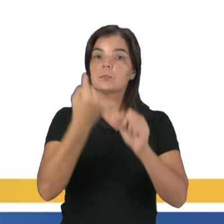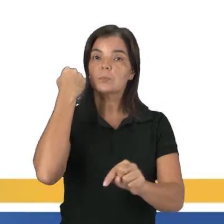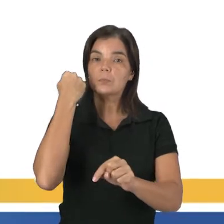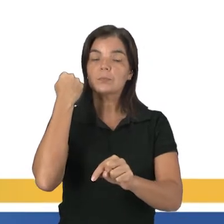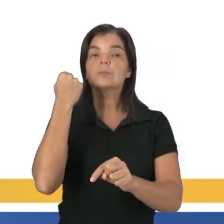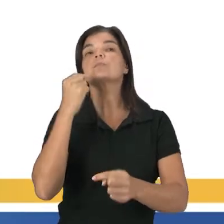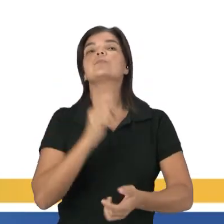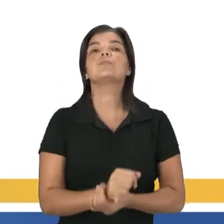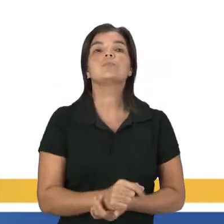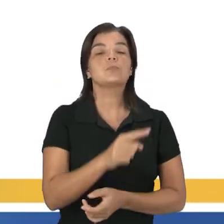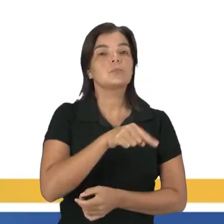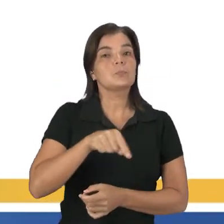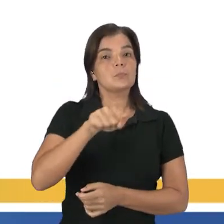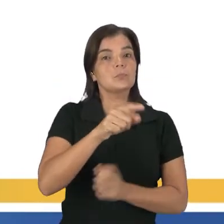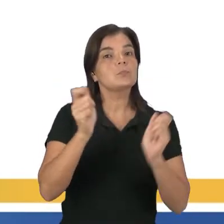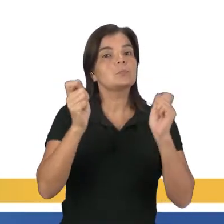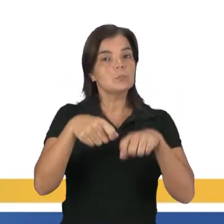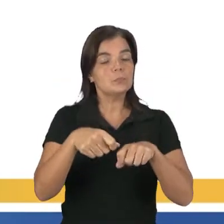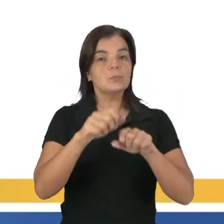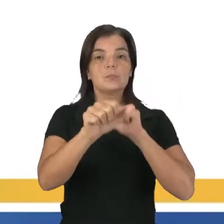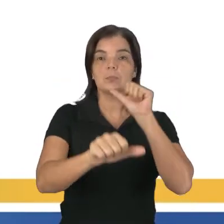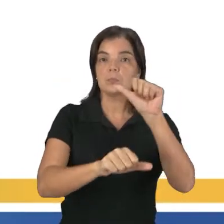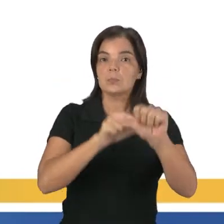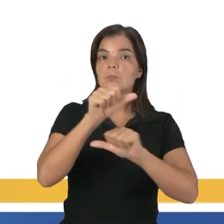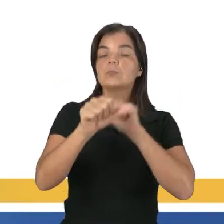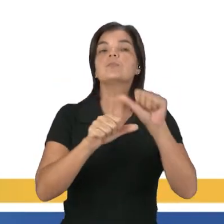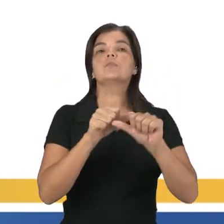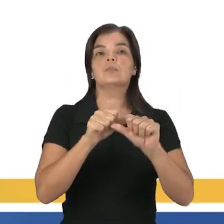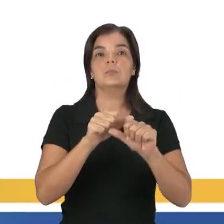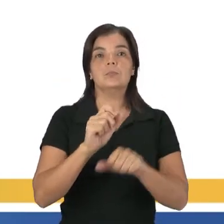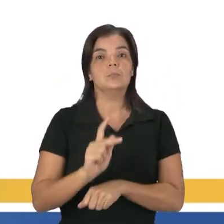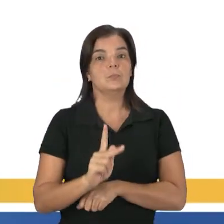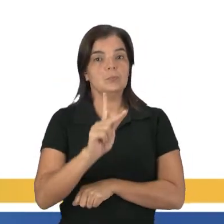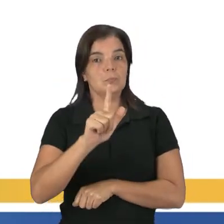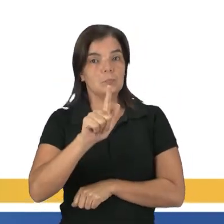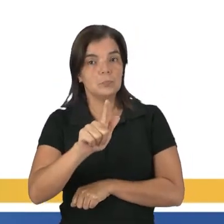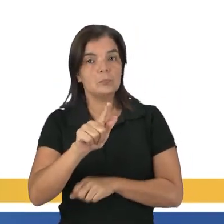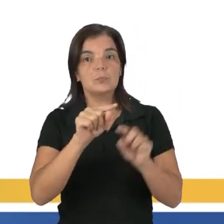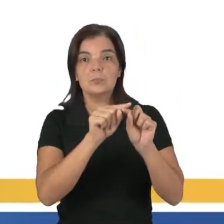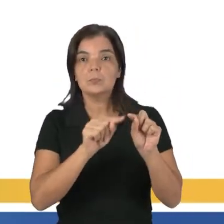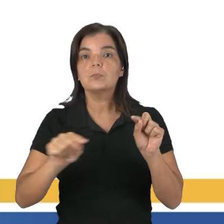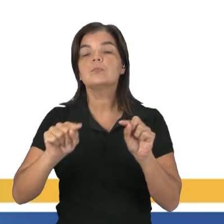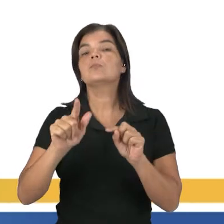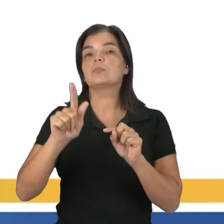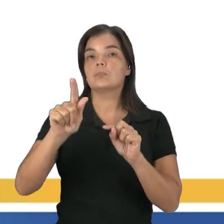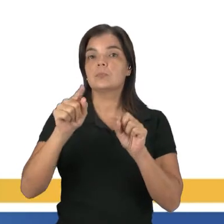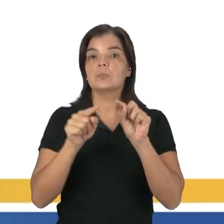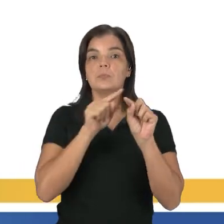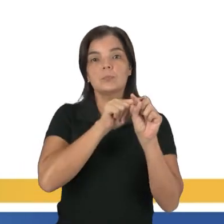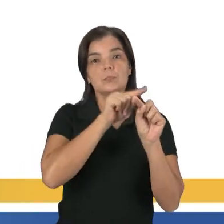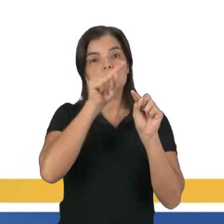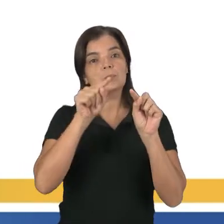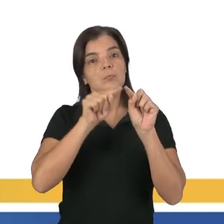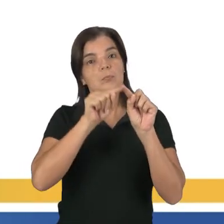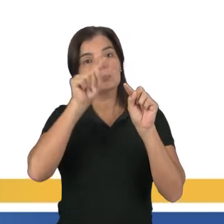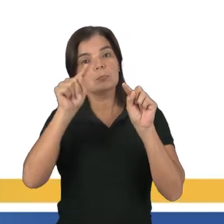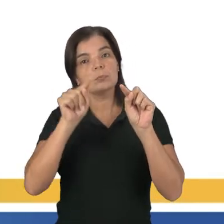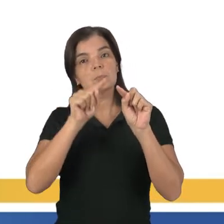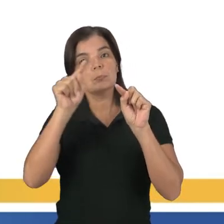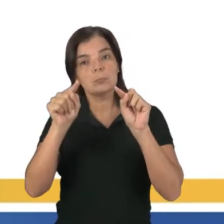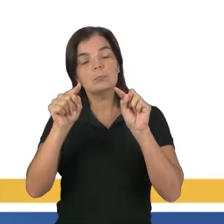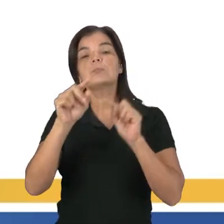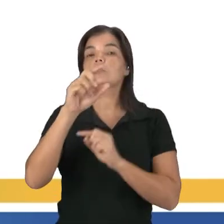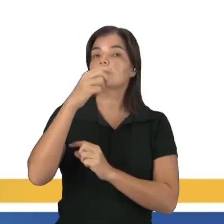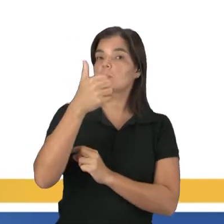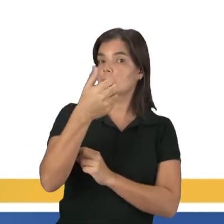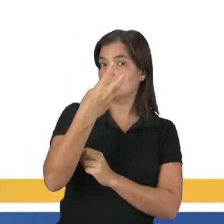né? Ou seja, para que você possa transformar quilo para grama, você vai ter que pular 3 casas. Então, você vai ter que multiplicar